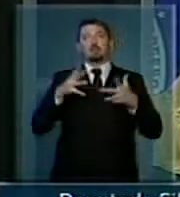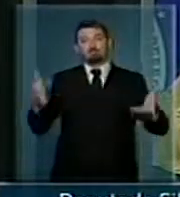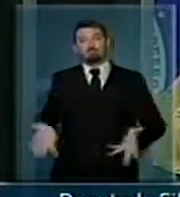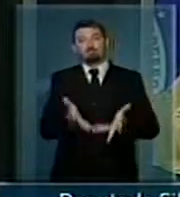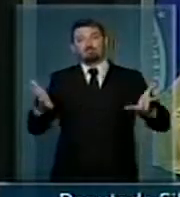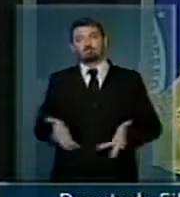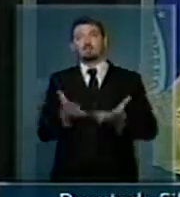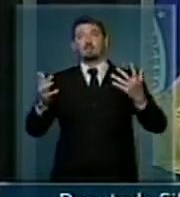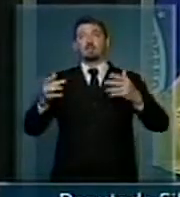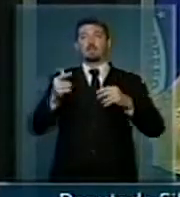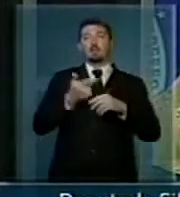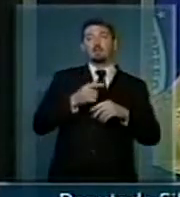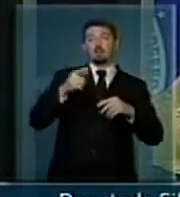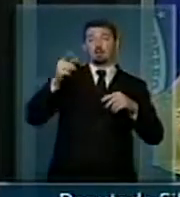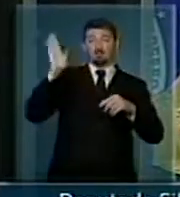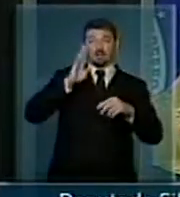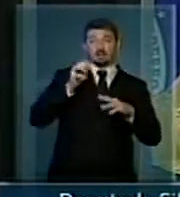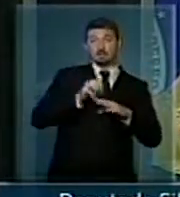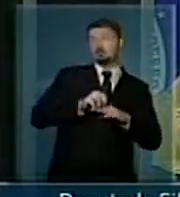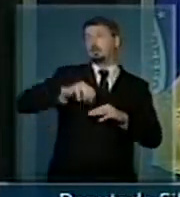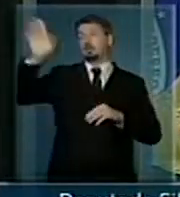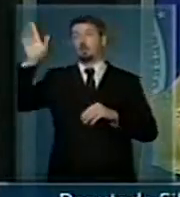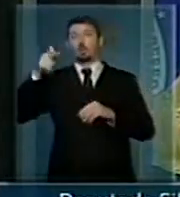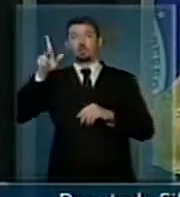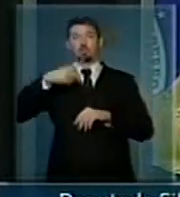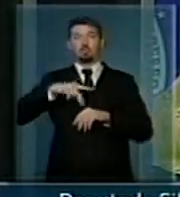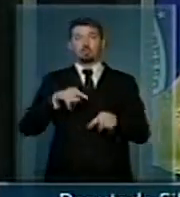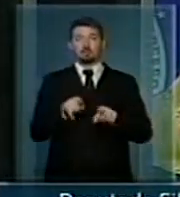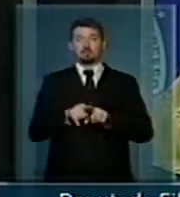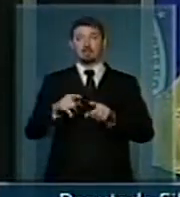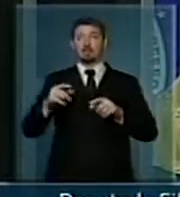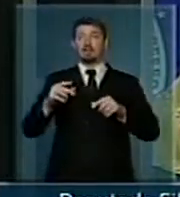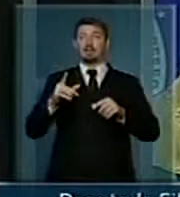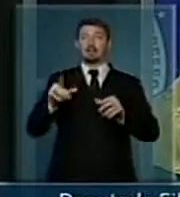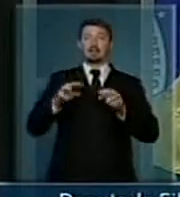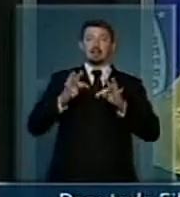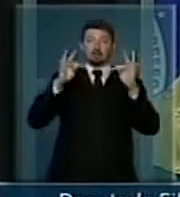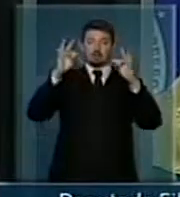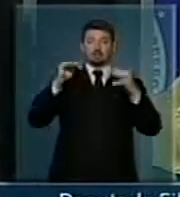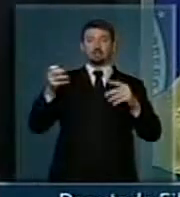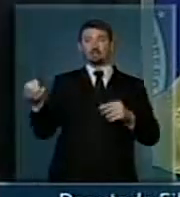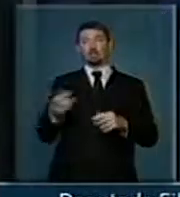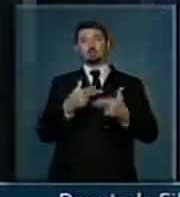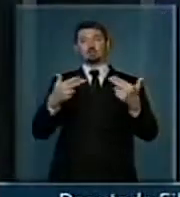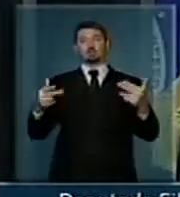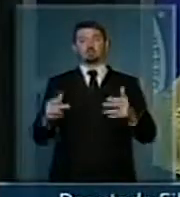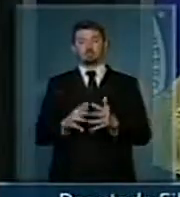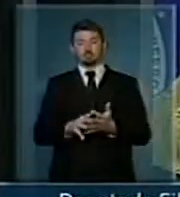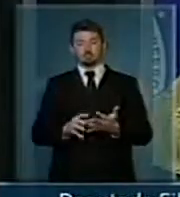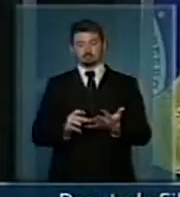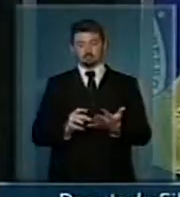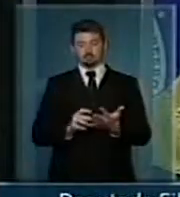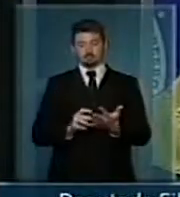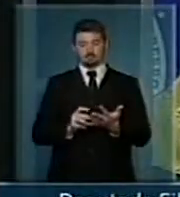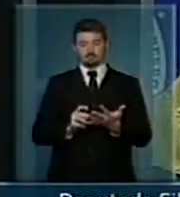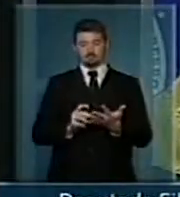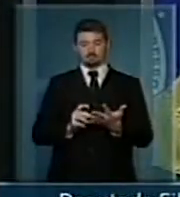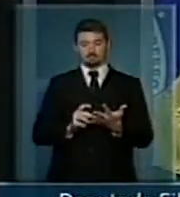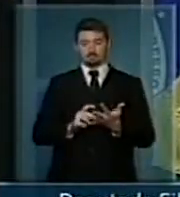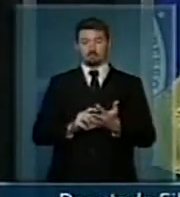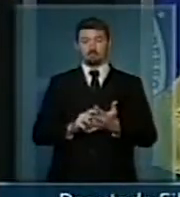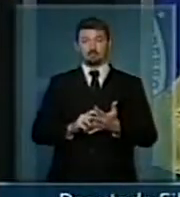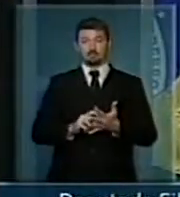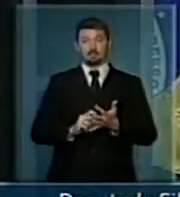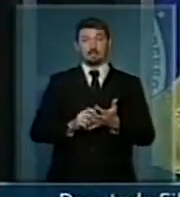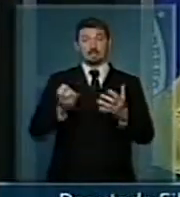estimular a internacionalização da tecnologia e inovação. O programa de mobilidade aqui proposto pretende